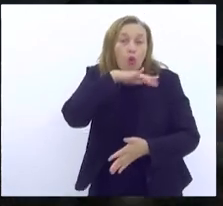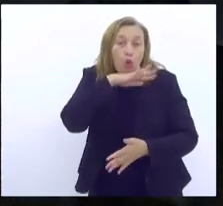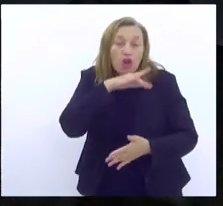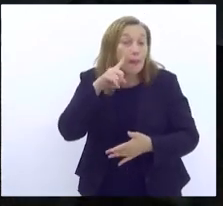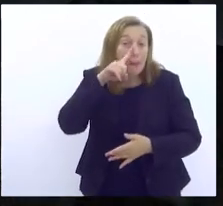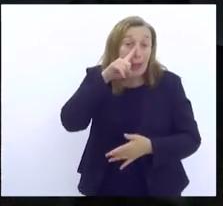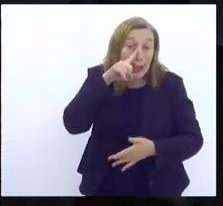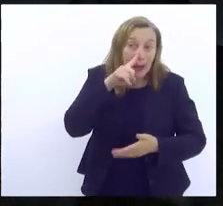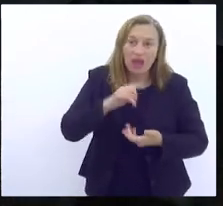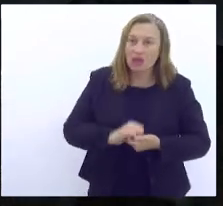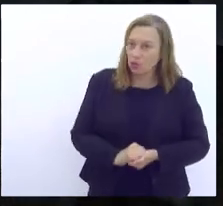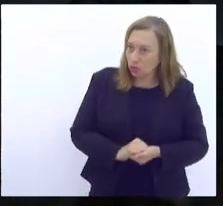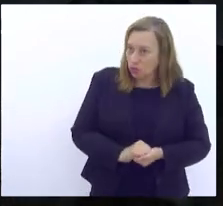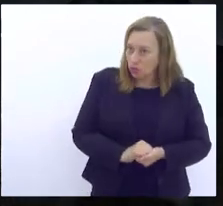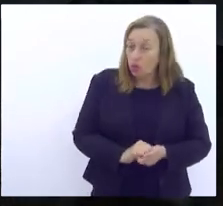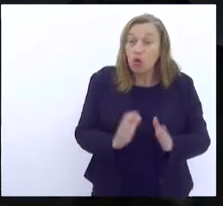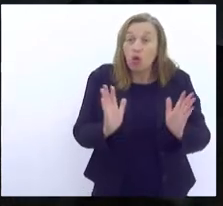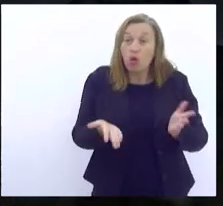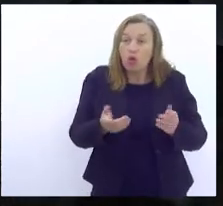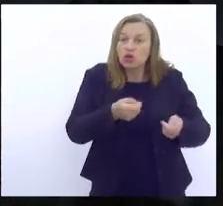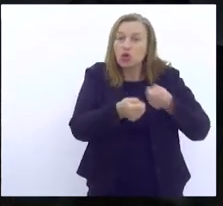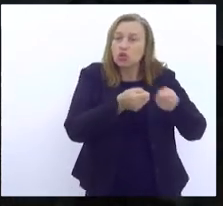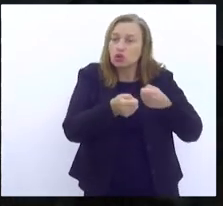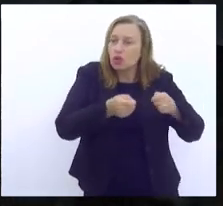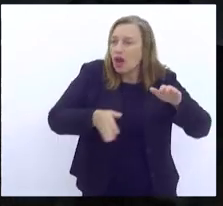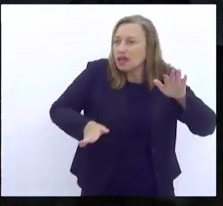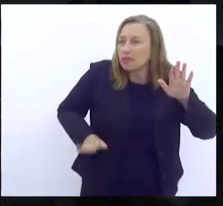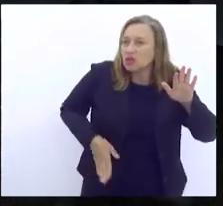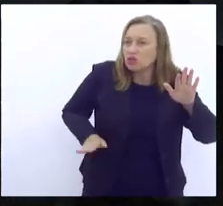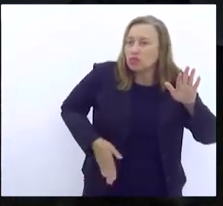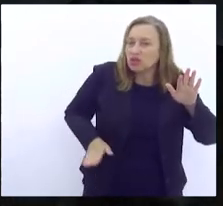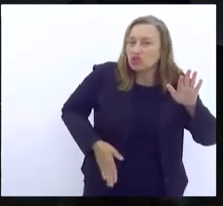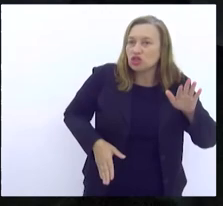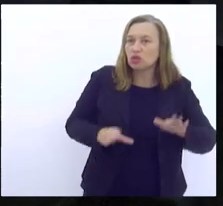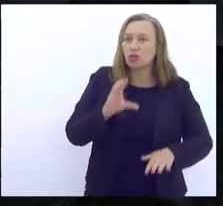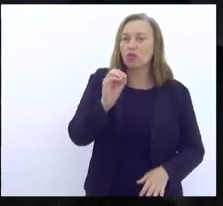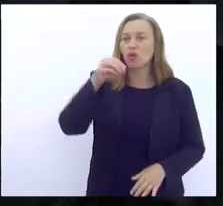A Grande Jacarepaguá hoje é dominada pelo Comando Vermelho.